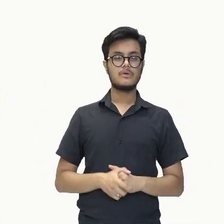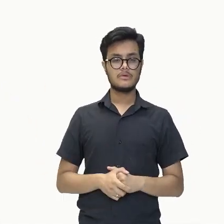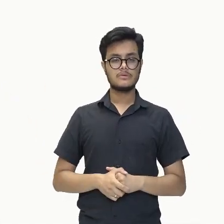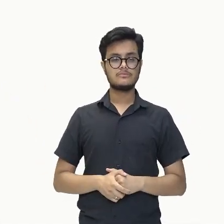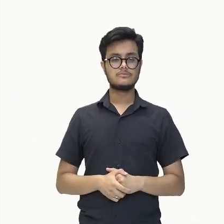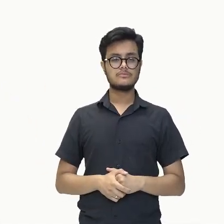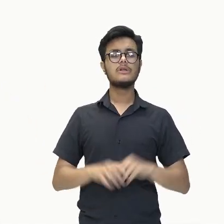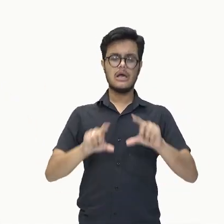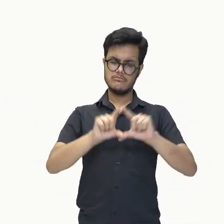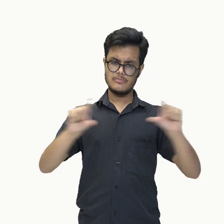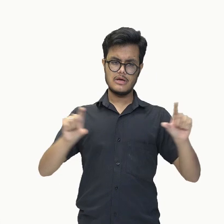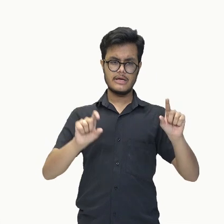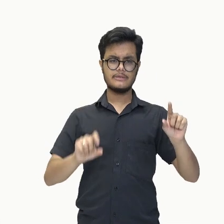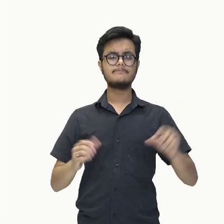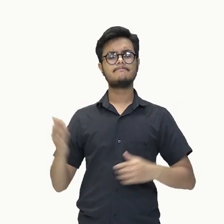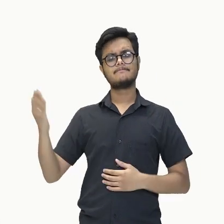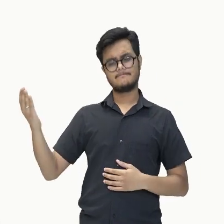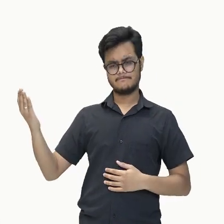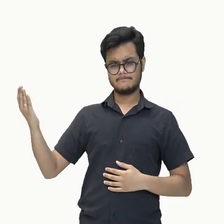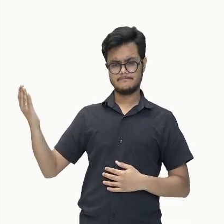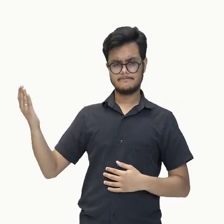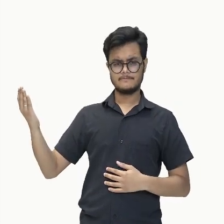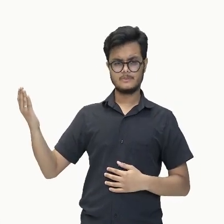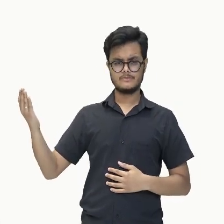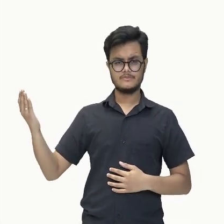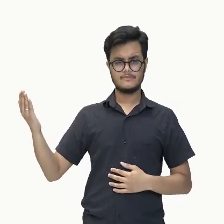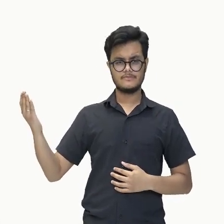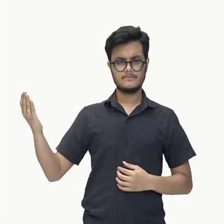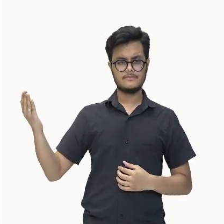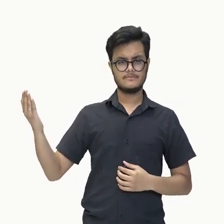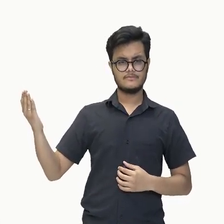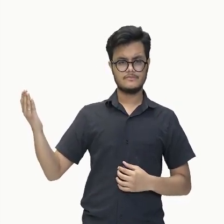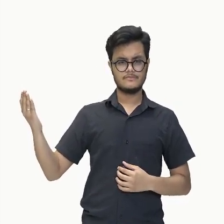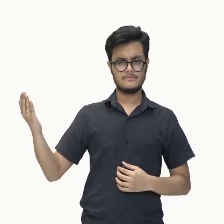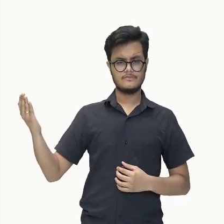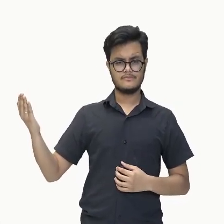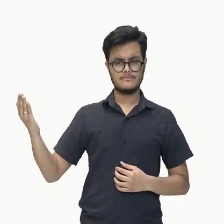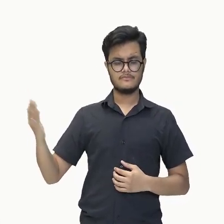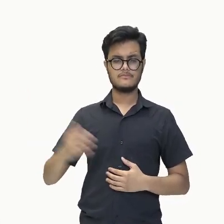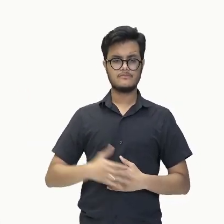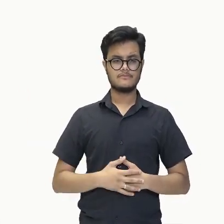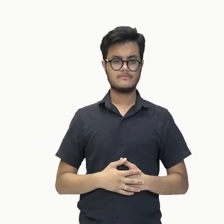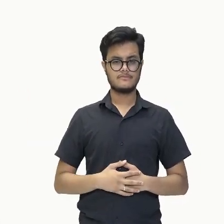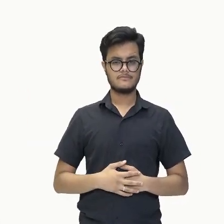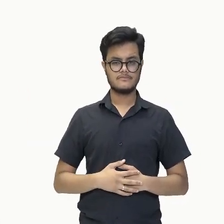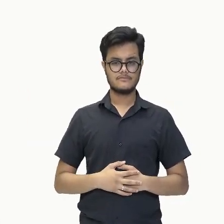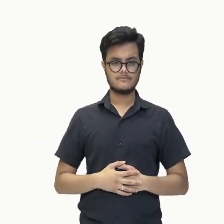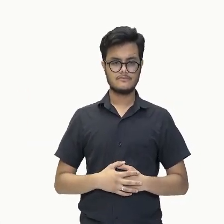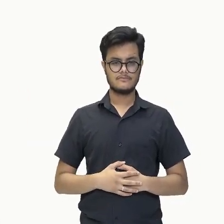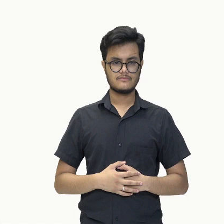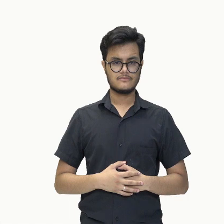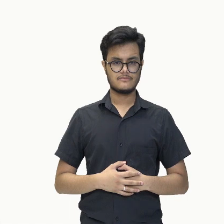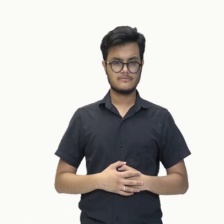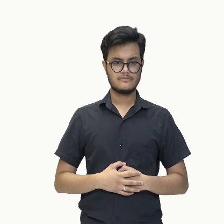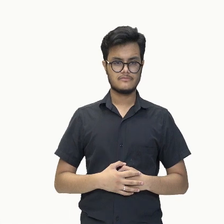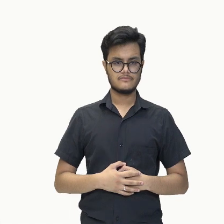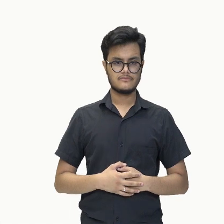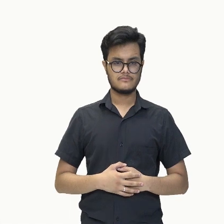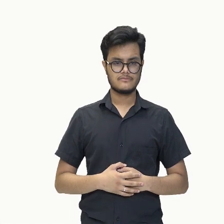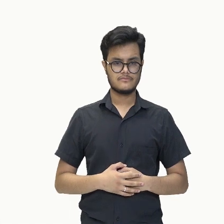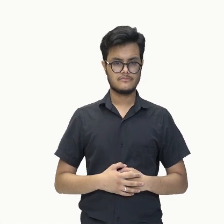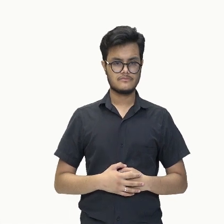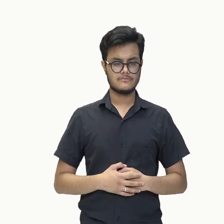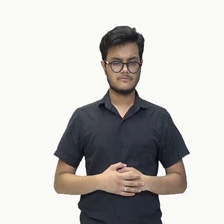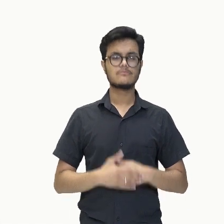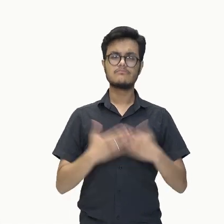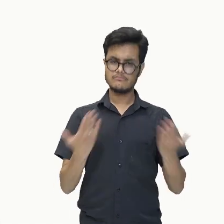Pn, né, igual a P0, que multiplica 1 menos 20%. Estão lembrados,